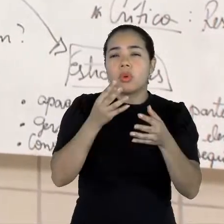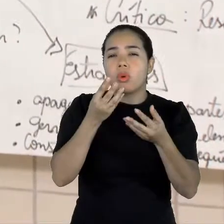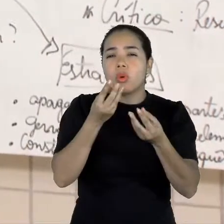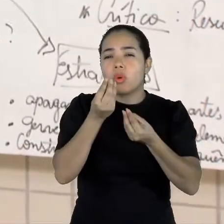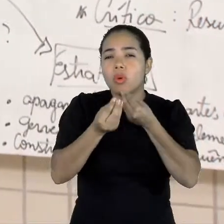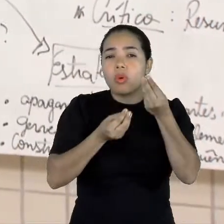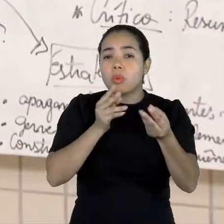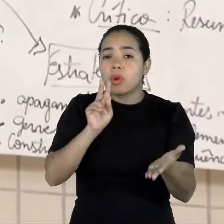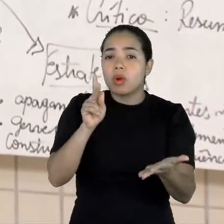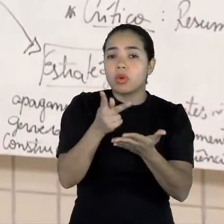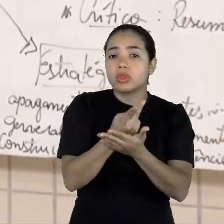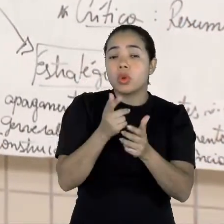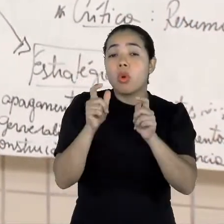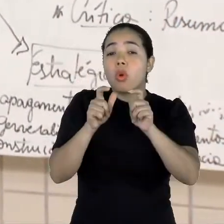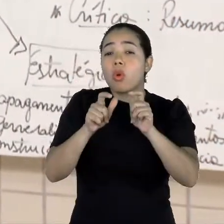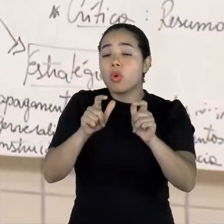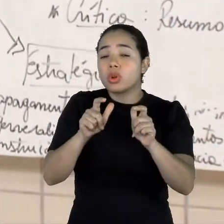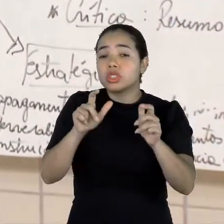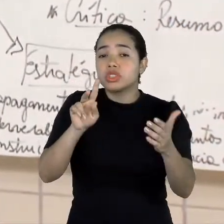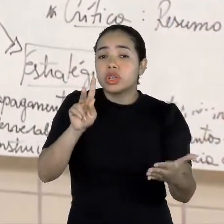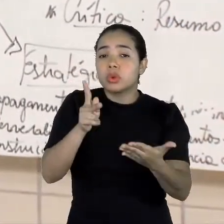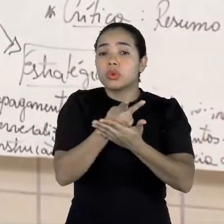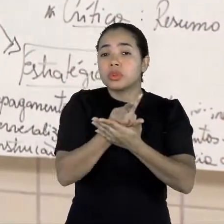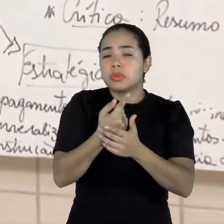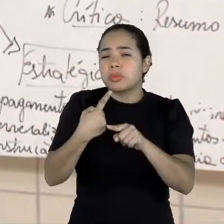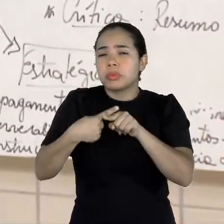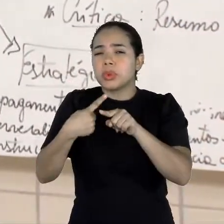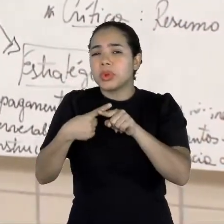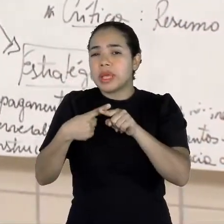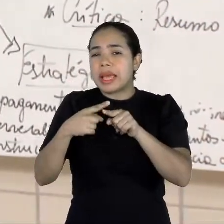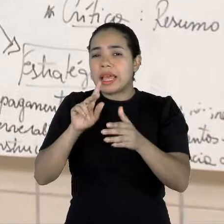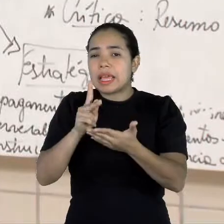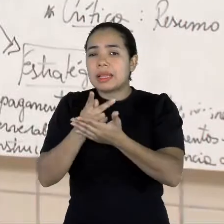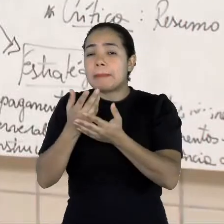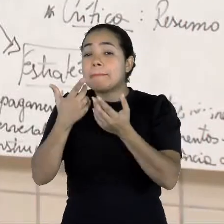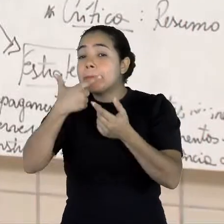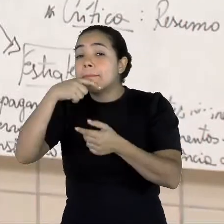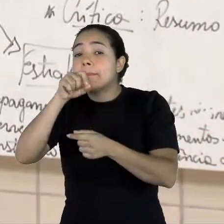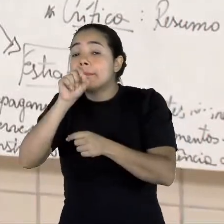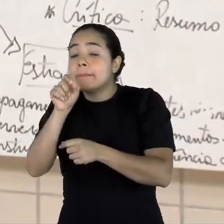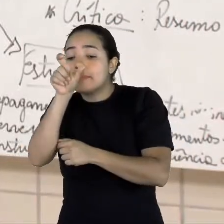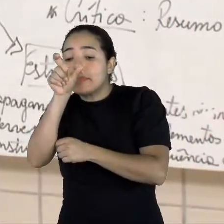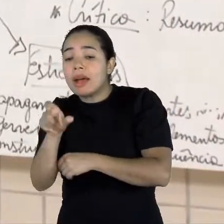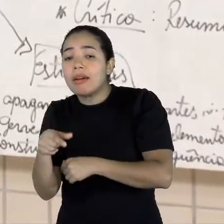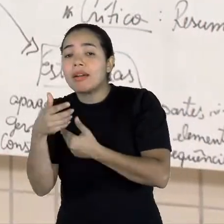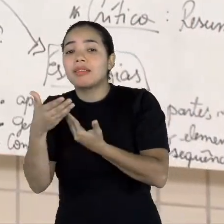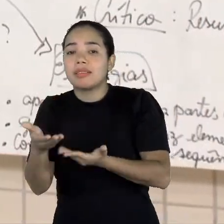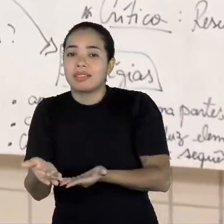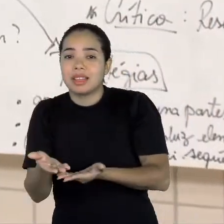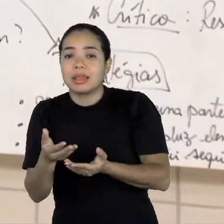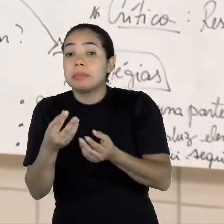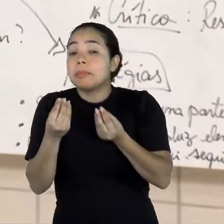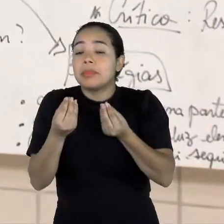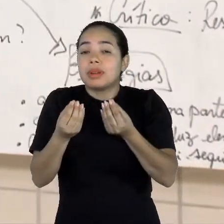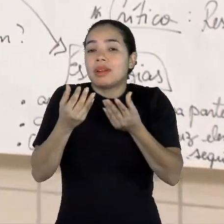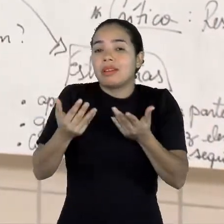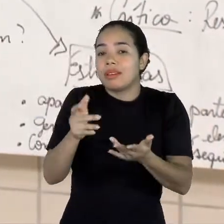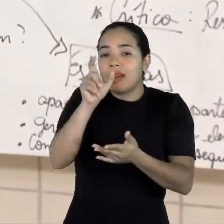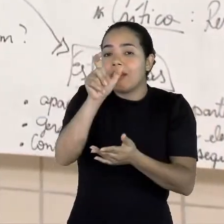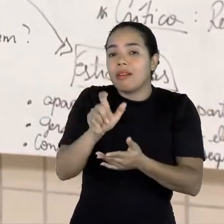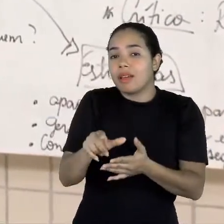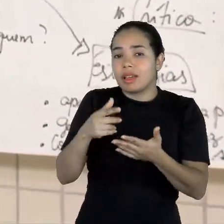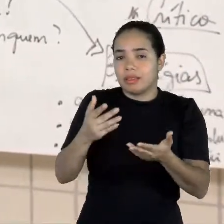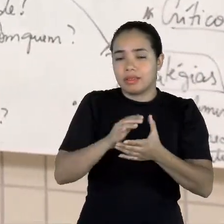onde aconteceu, por quê, com quem, para quê? E o fato central, quem fez o